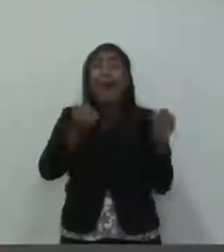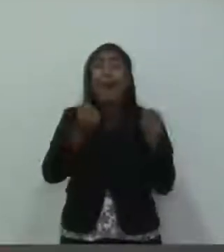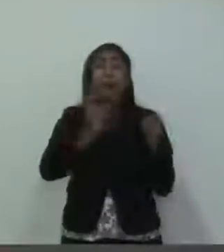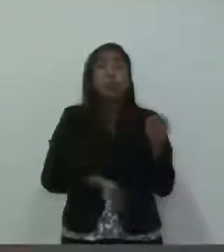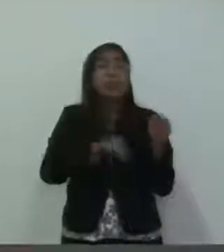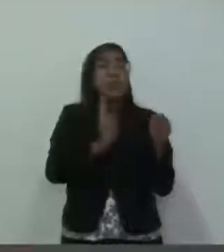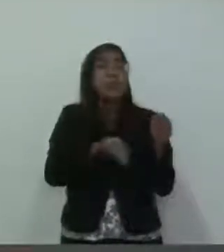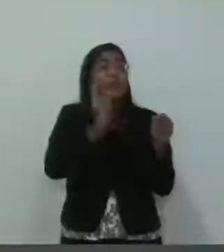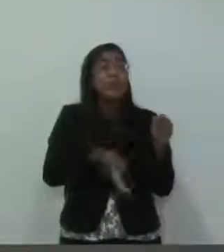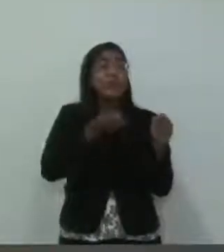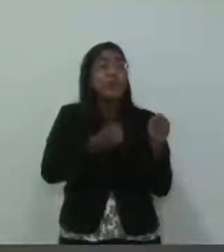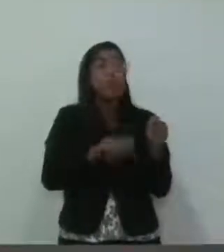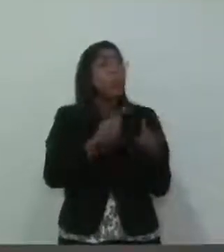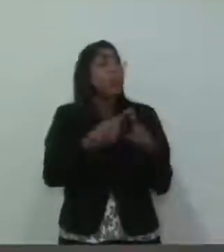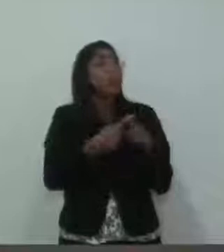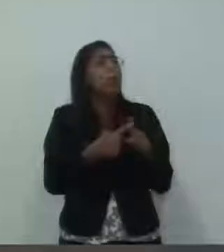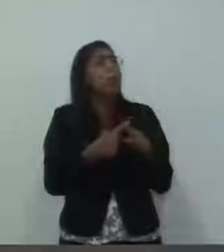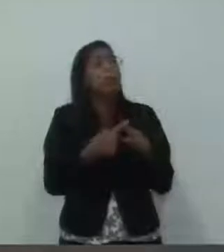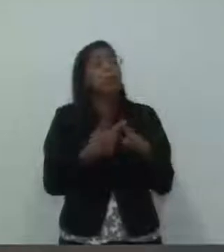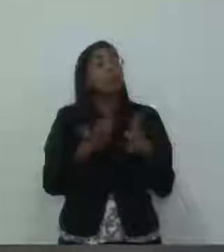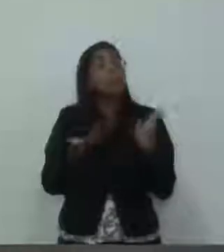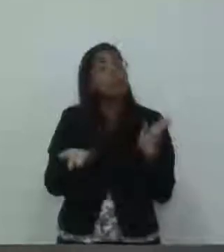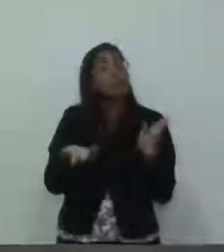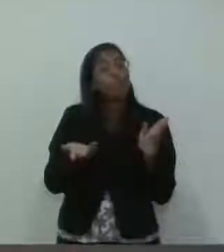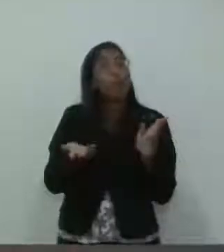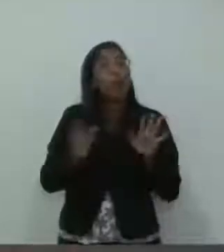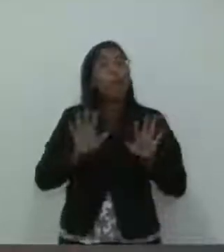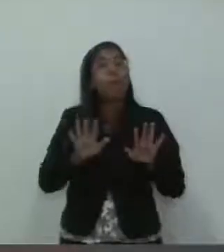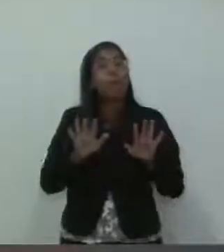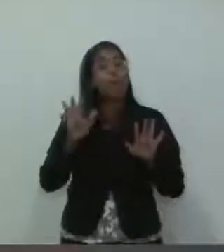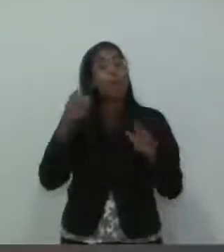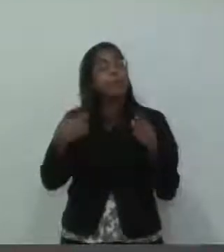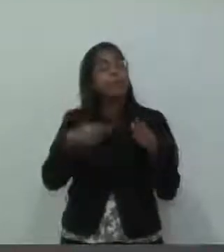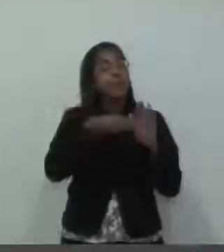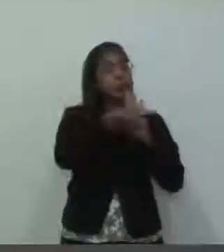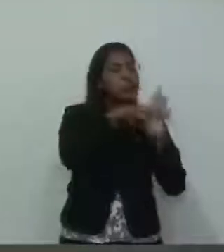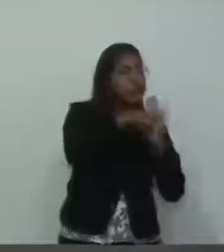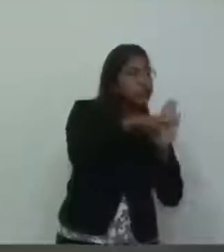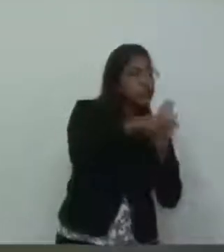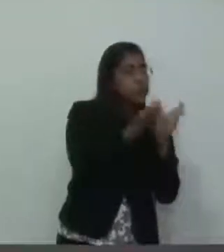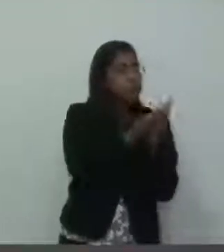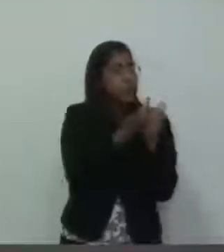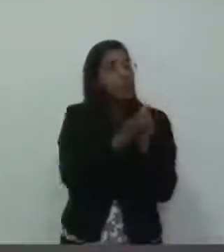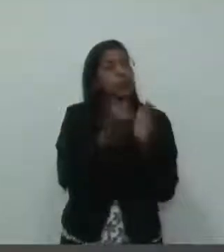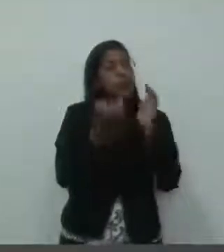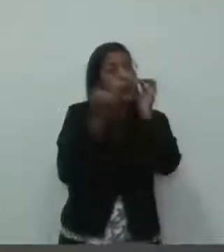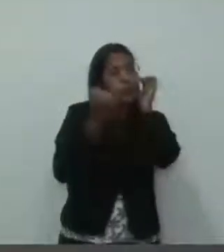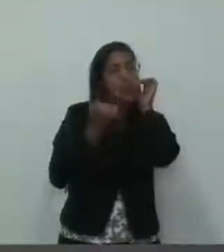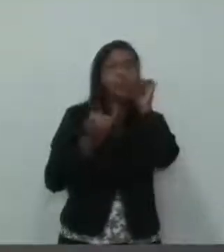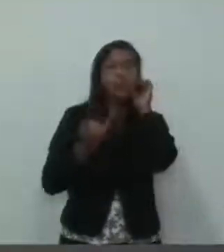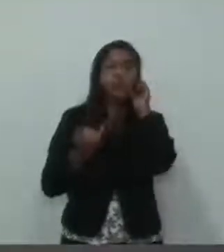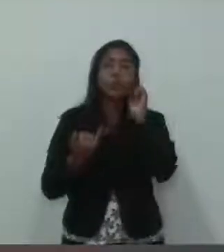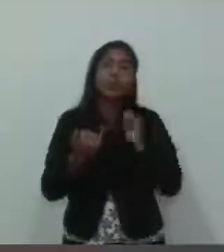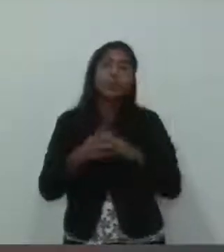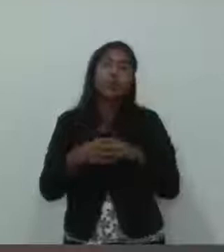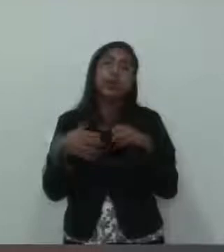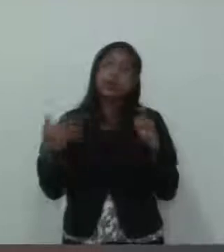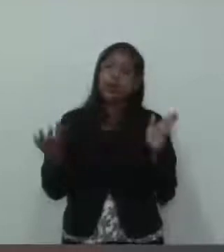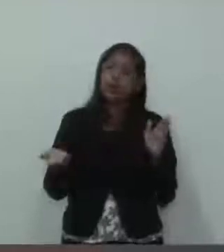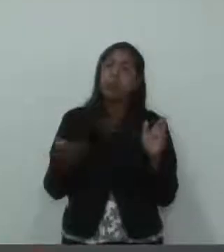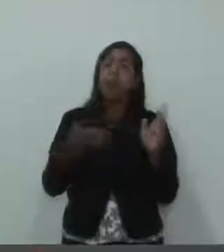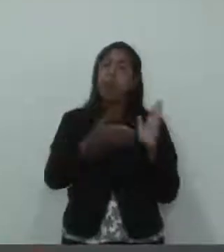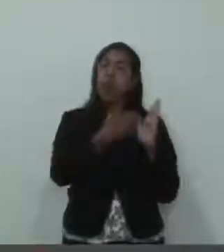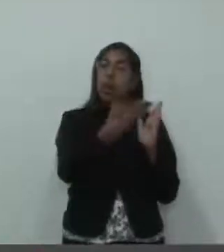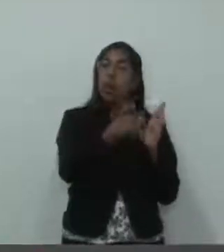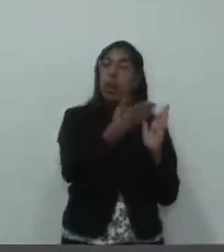calçadão na cidade. Eu não estou falando que é o certo, mas se a gente não pesquisar, é a oportunidade que a gente perdeu. Então, como diz a boa literatura